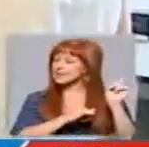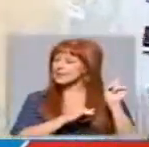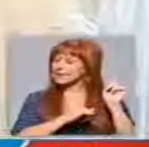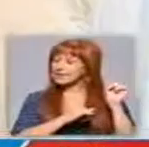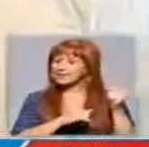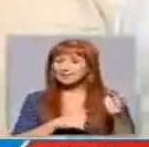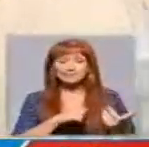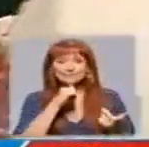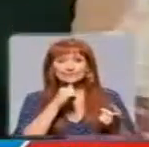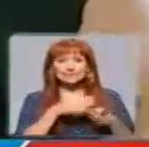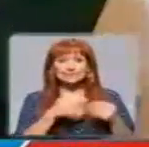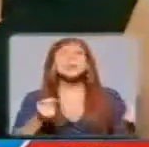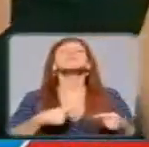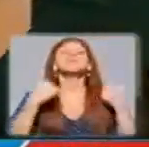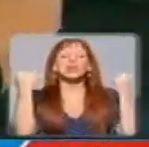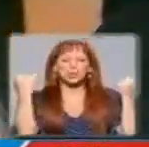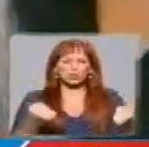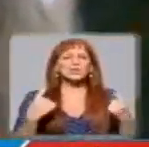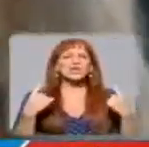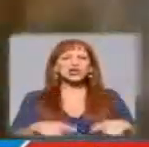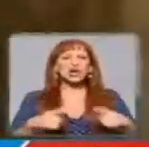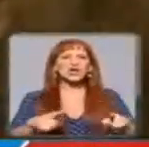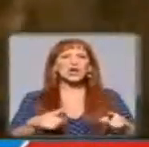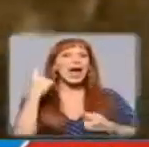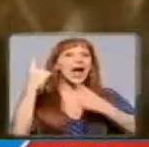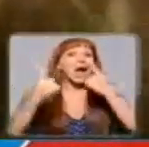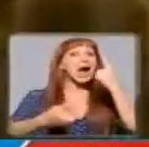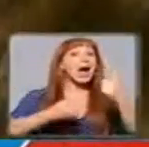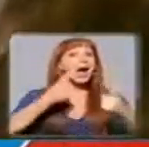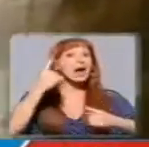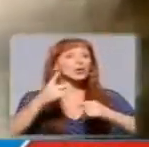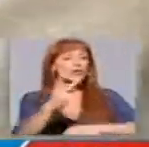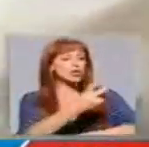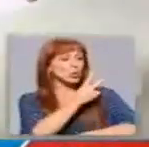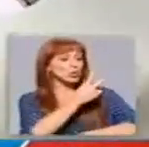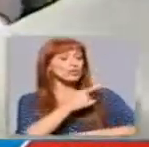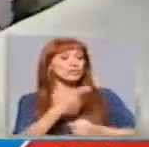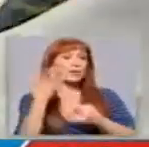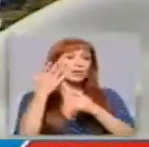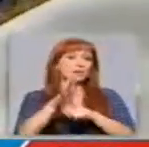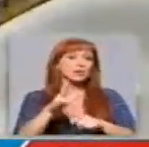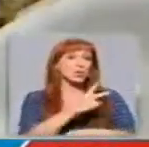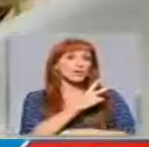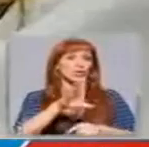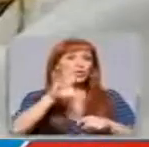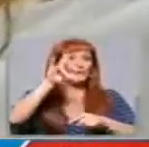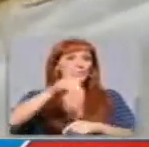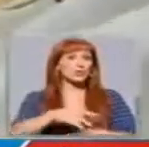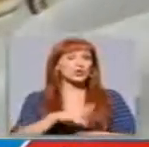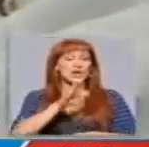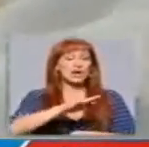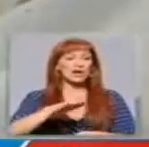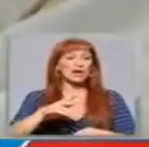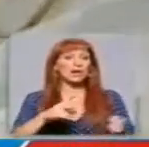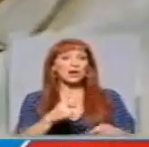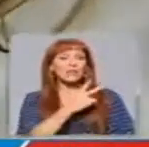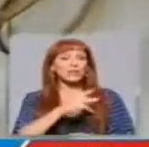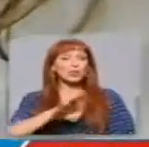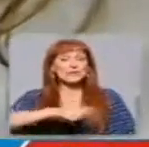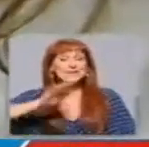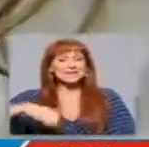consegui ultrapassar o obstáculo mas já consegui que algumas universidades nomeadamente a universidade Lisboa Faculdade de Ciências